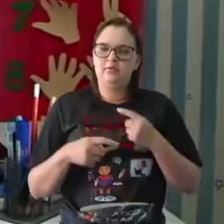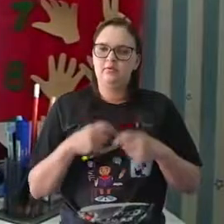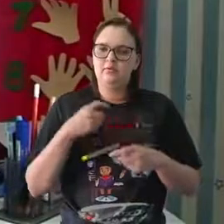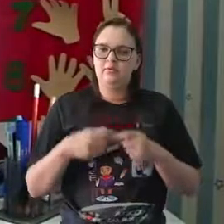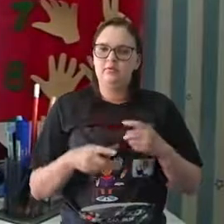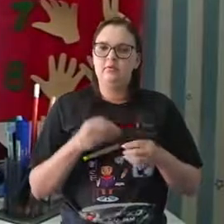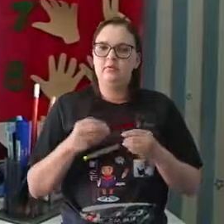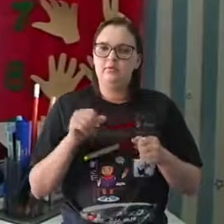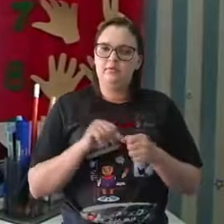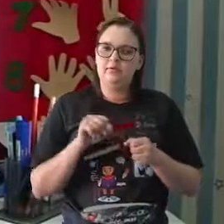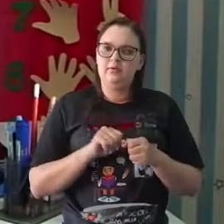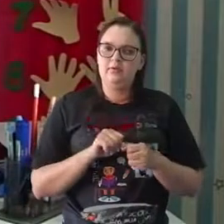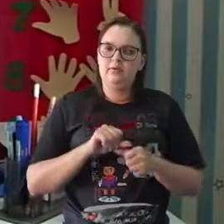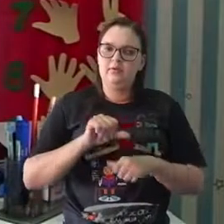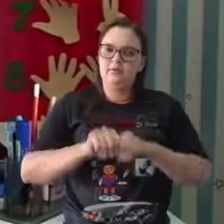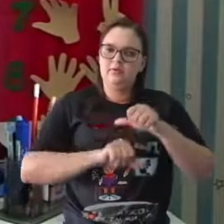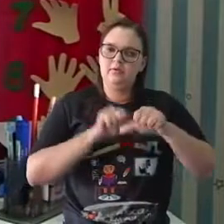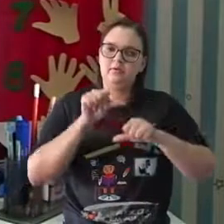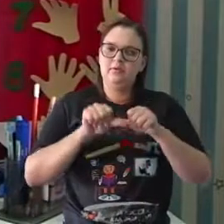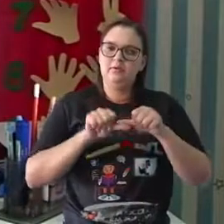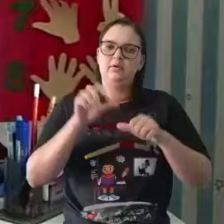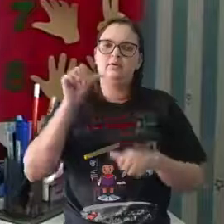durante essa fase de transição.